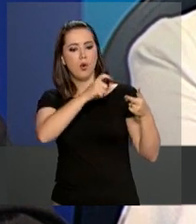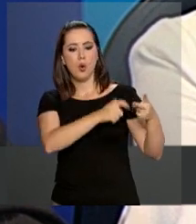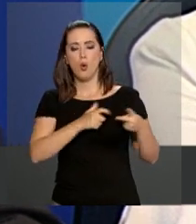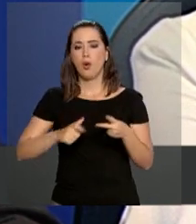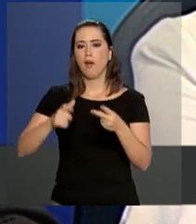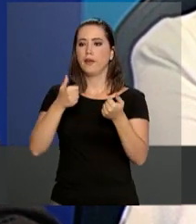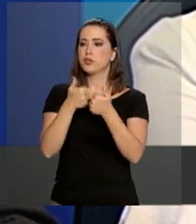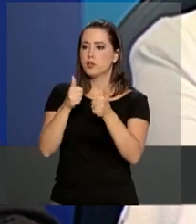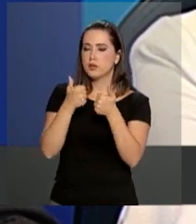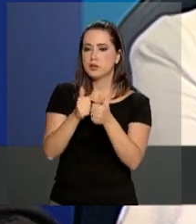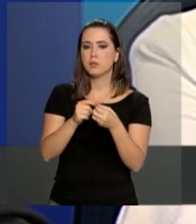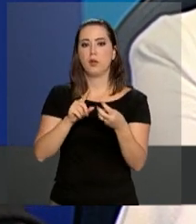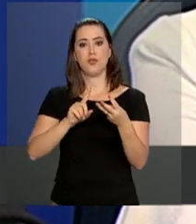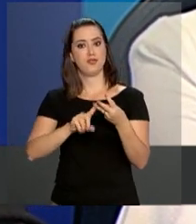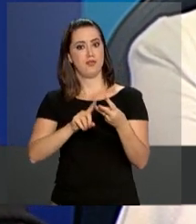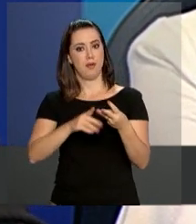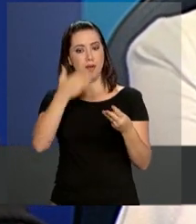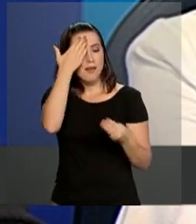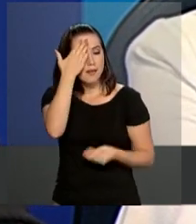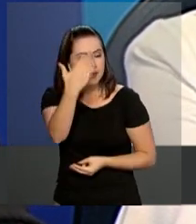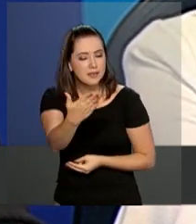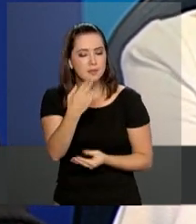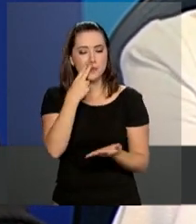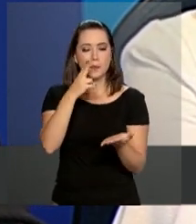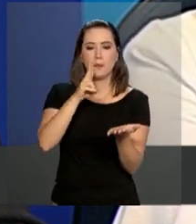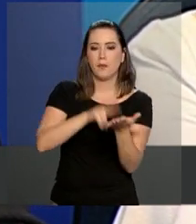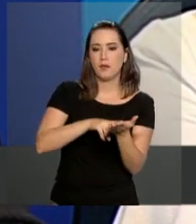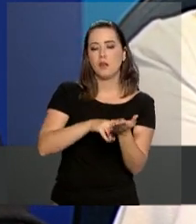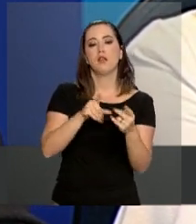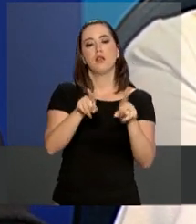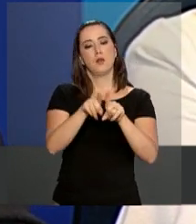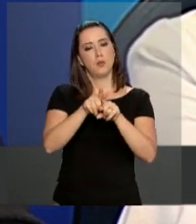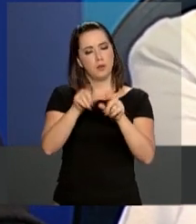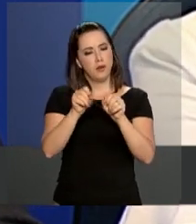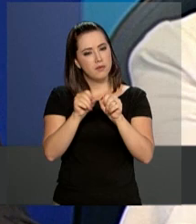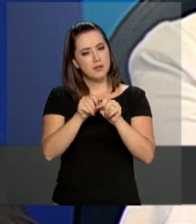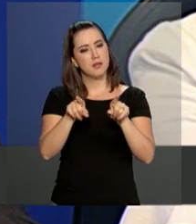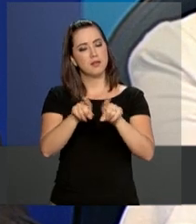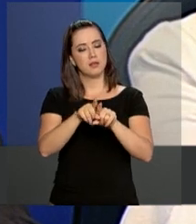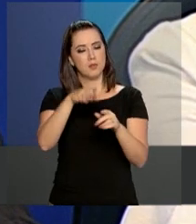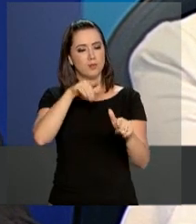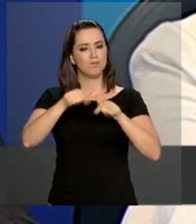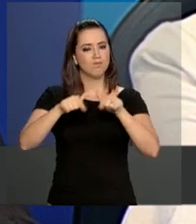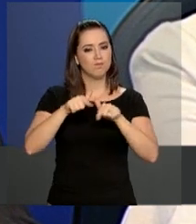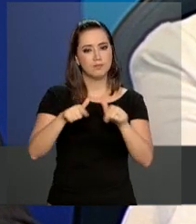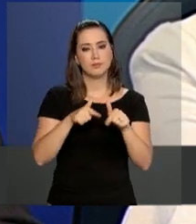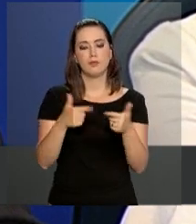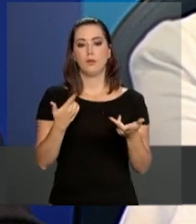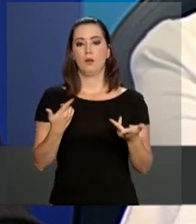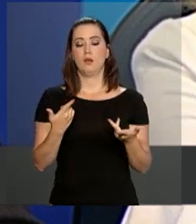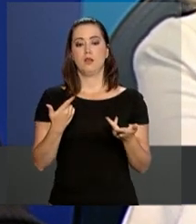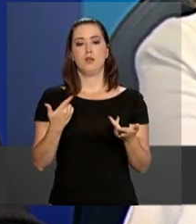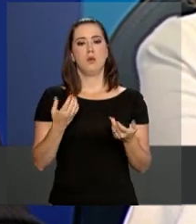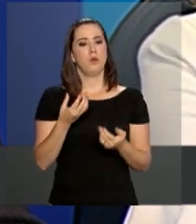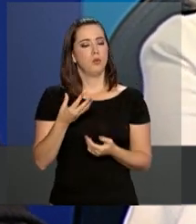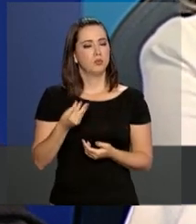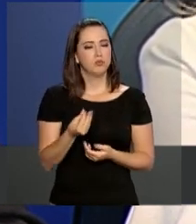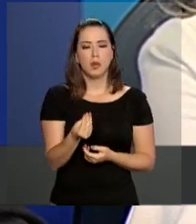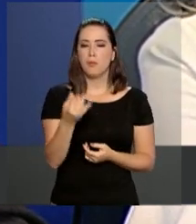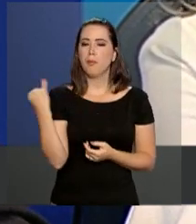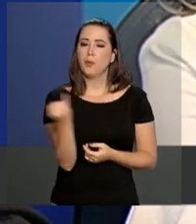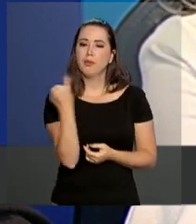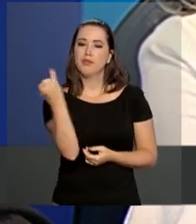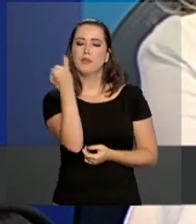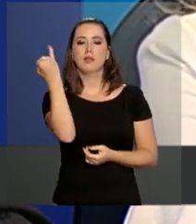logística aos correios é que fizeram um trabalho é muito bom na logística